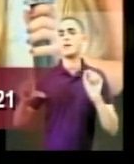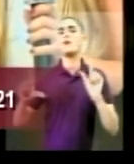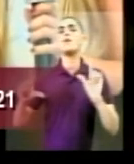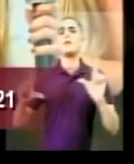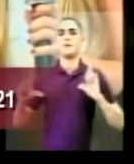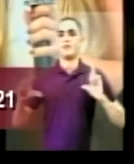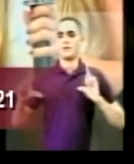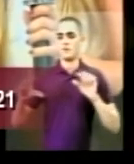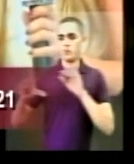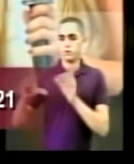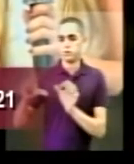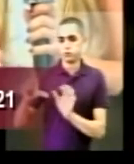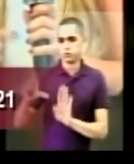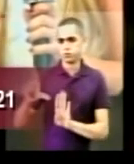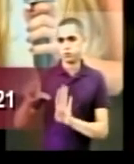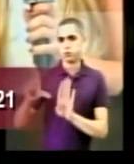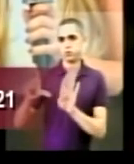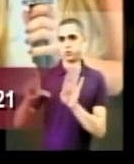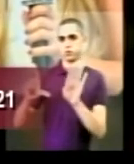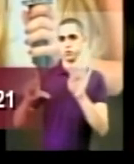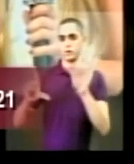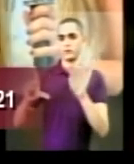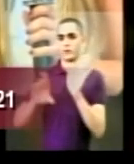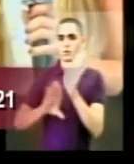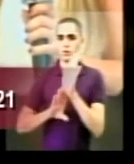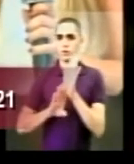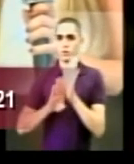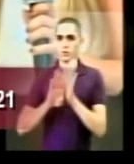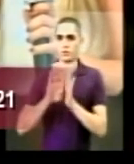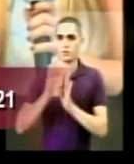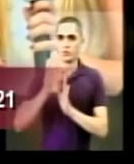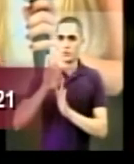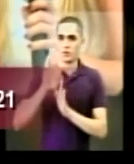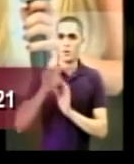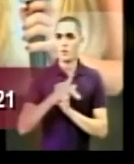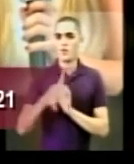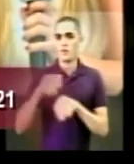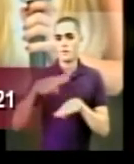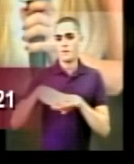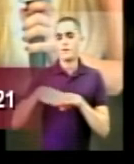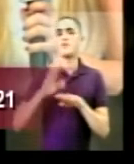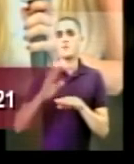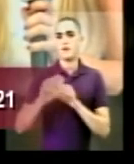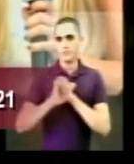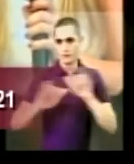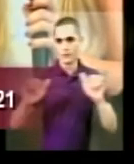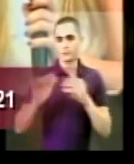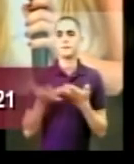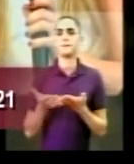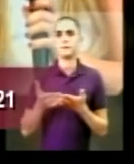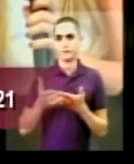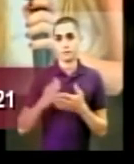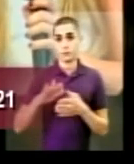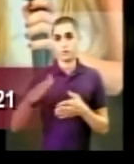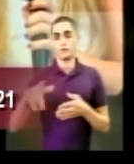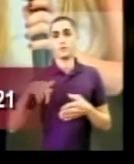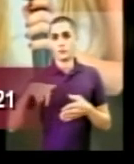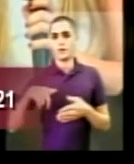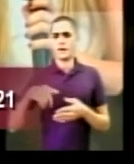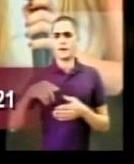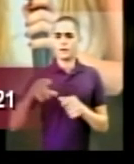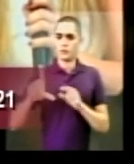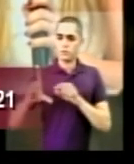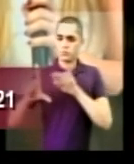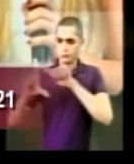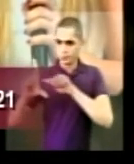foi o que a gente já comentou durante o ano todo, que quando a gente tem um aumento de casos graves, a gente começa a ter uma tendência